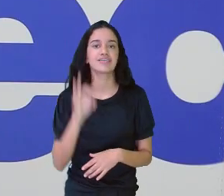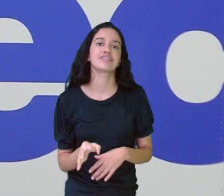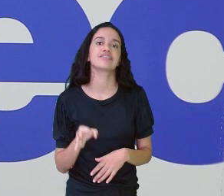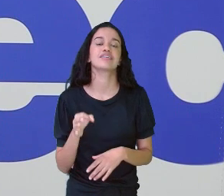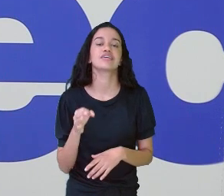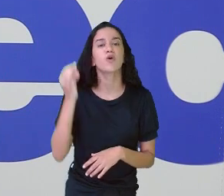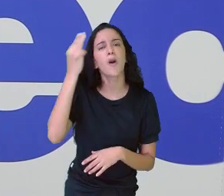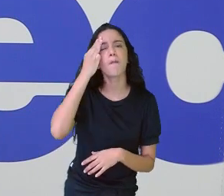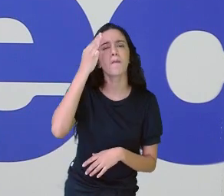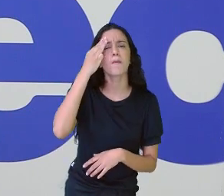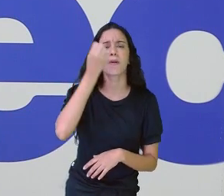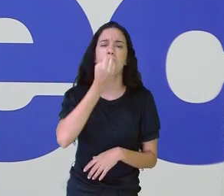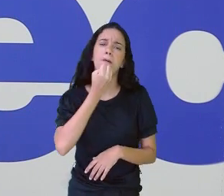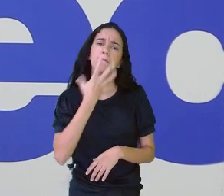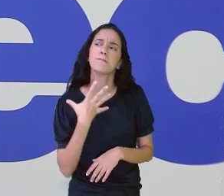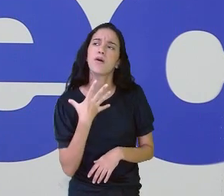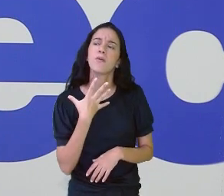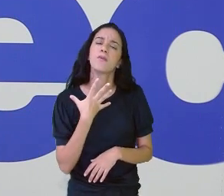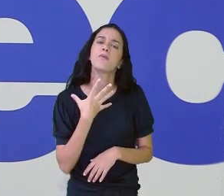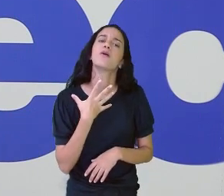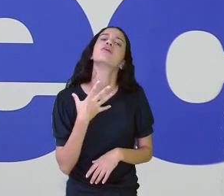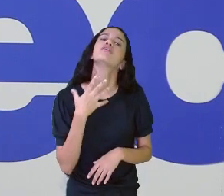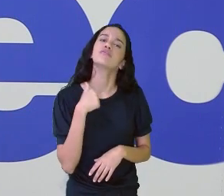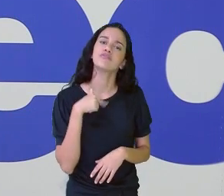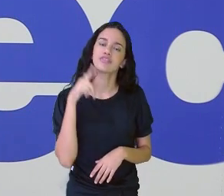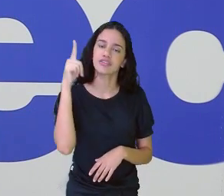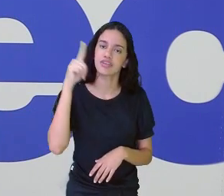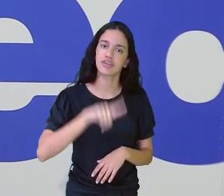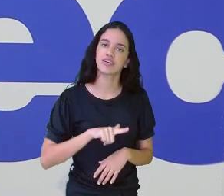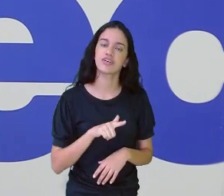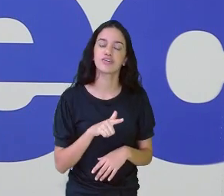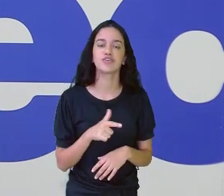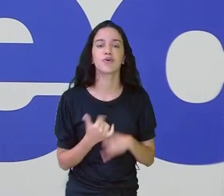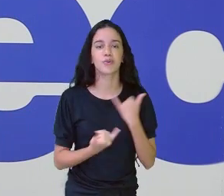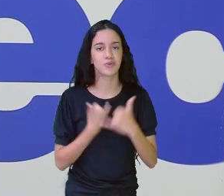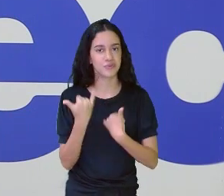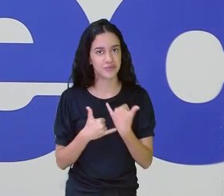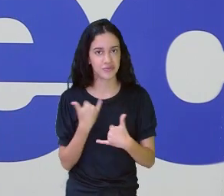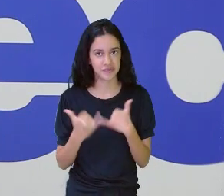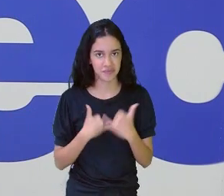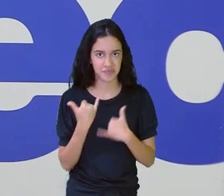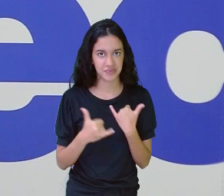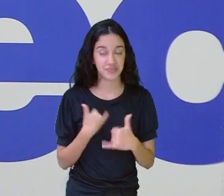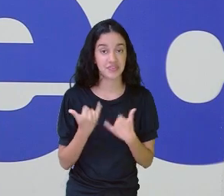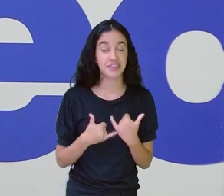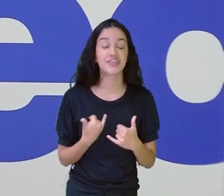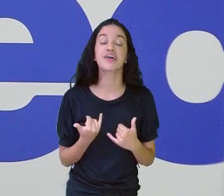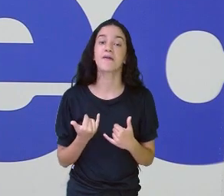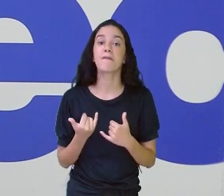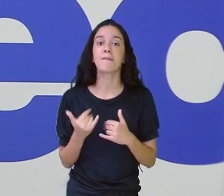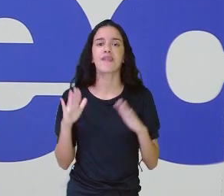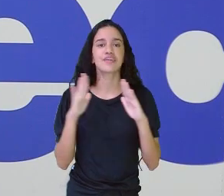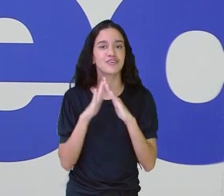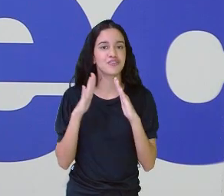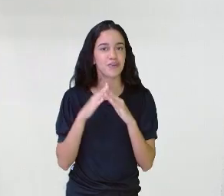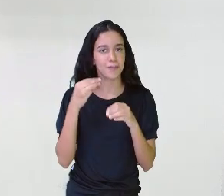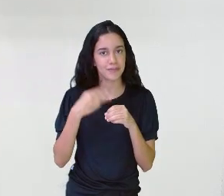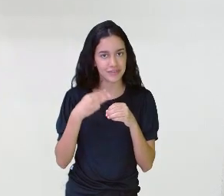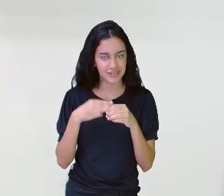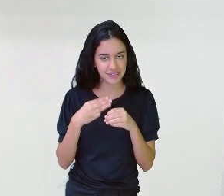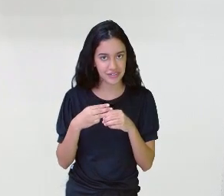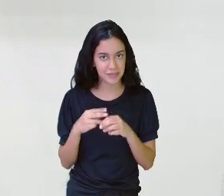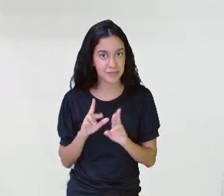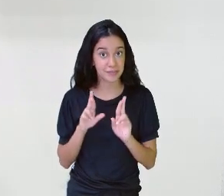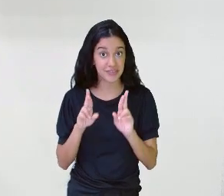memória muito... Estou com a memória boa. Você ganhou... Né, nosso jogo da memória, Juliana da Escola Municipal Mundo Esperança. Olha aí,